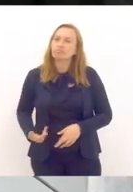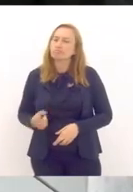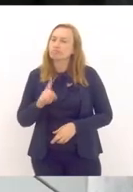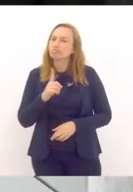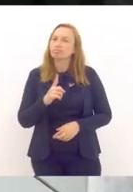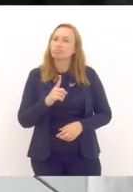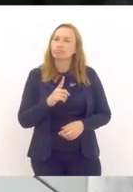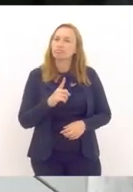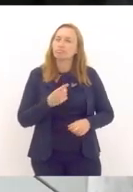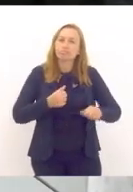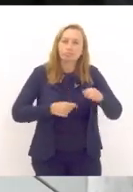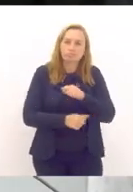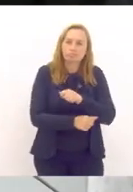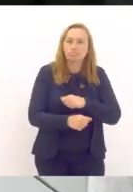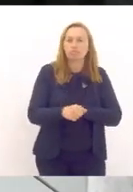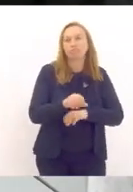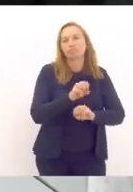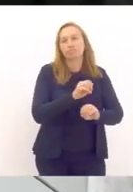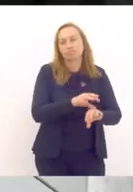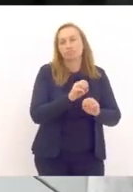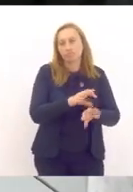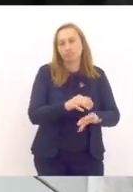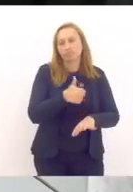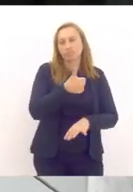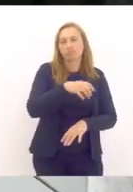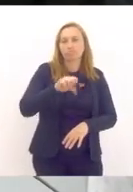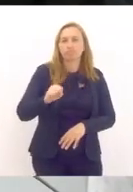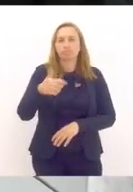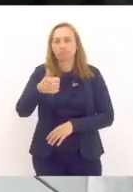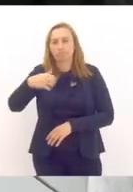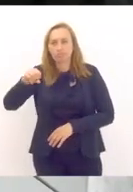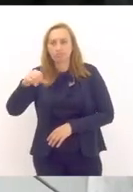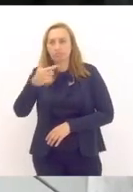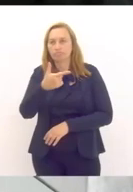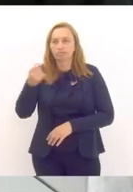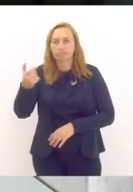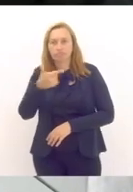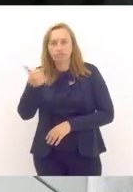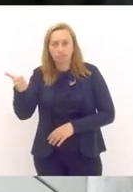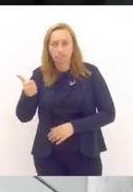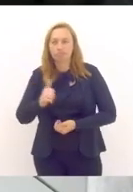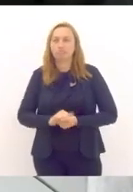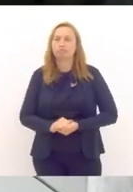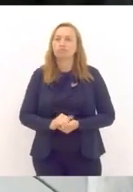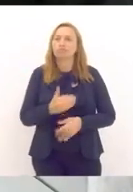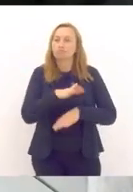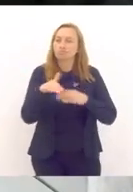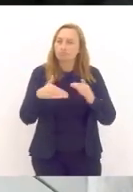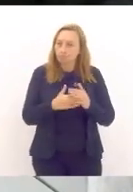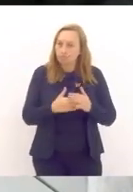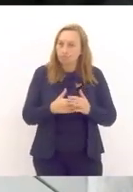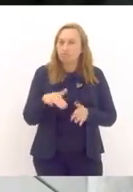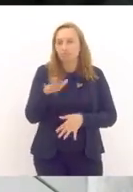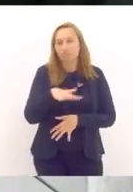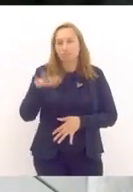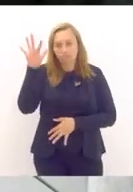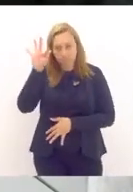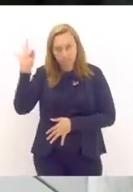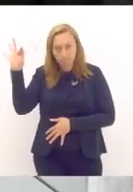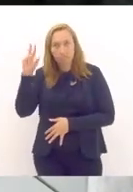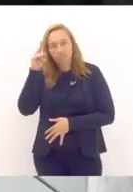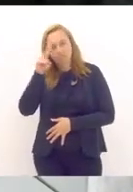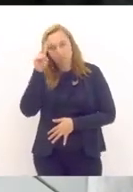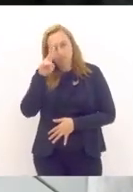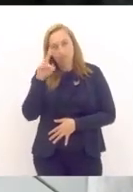em educação, 2018, 2019, 2021. Todos os entes federativos, é importante